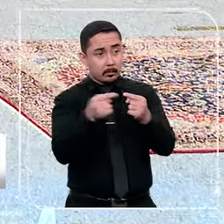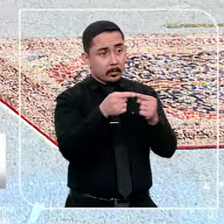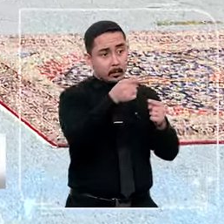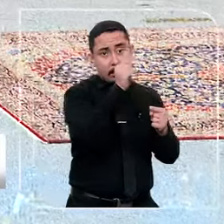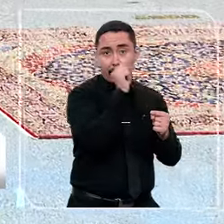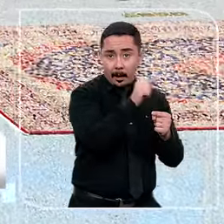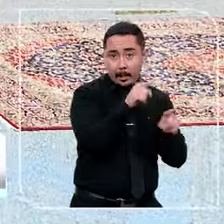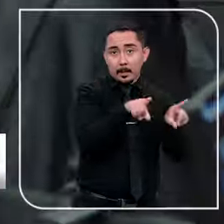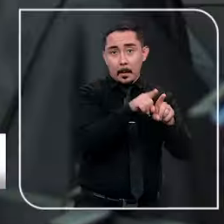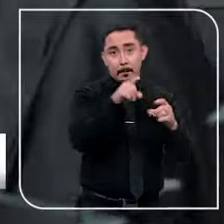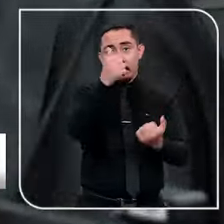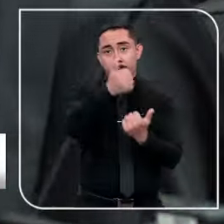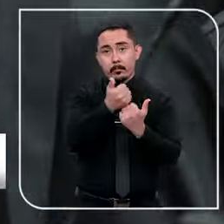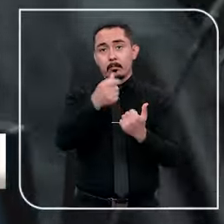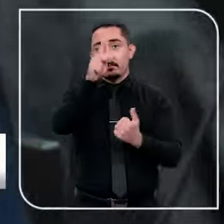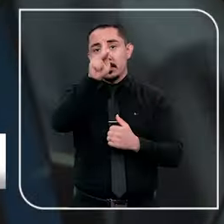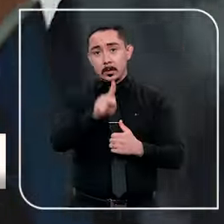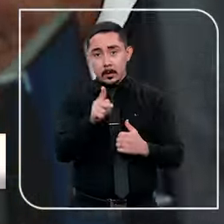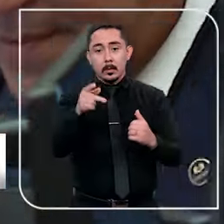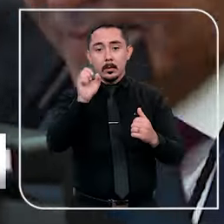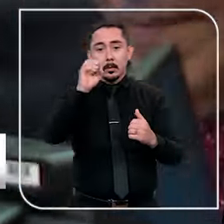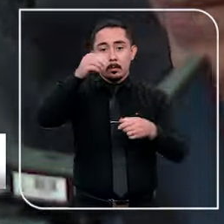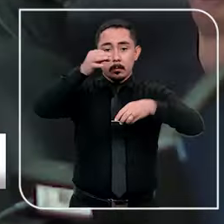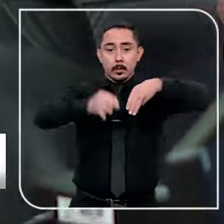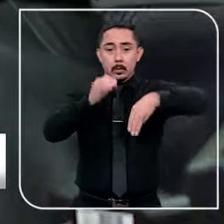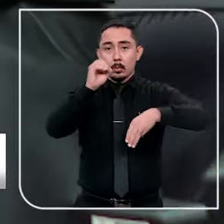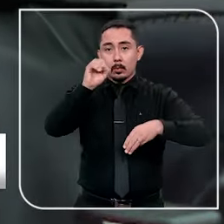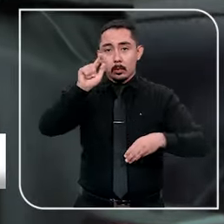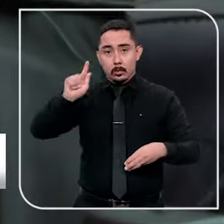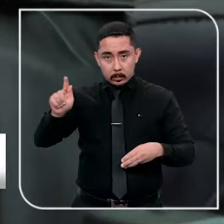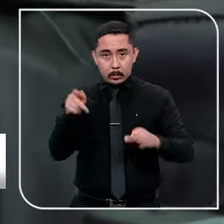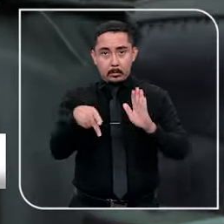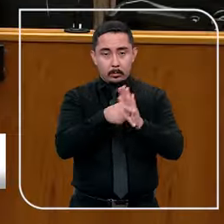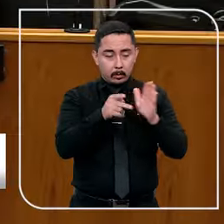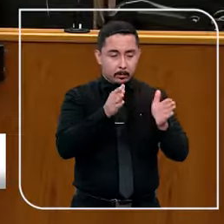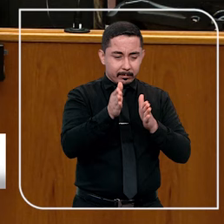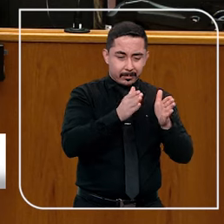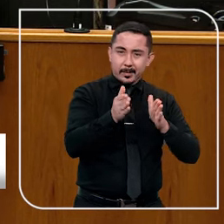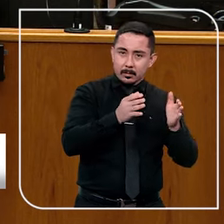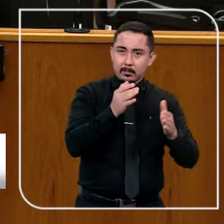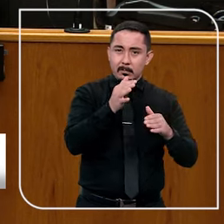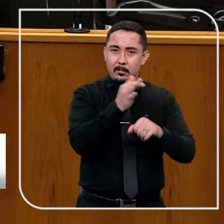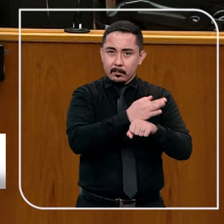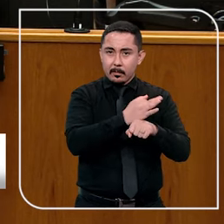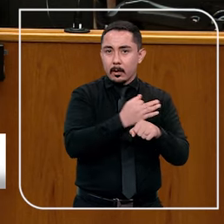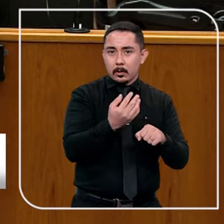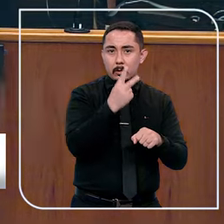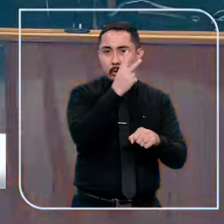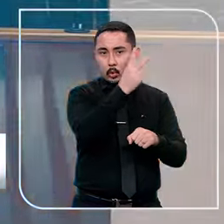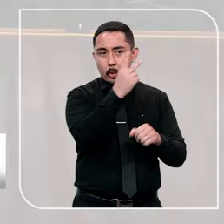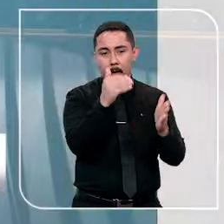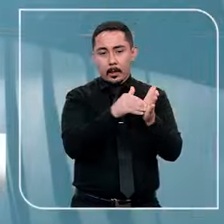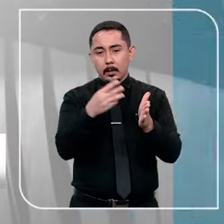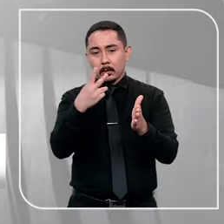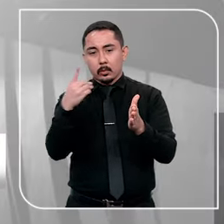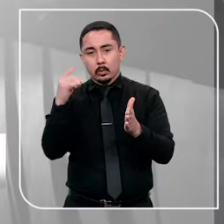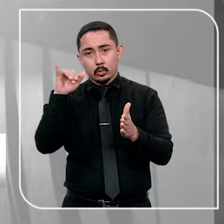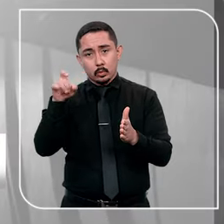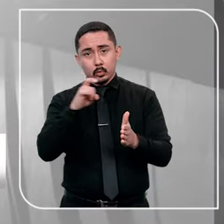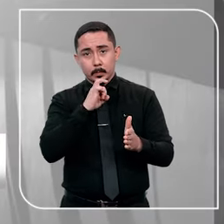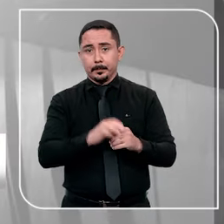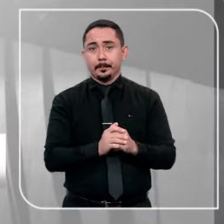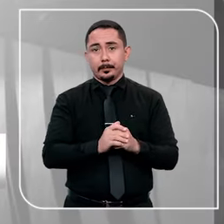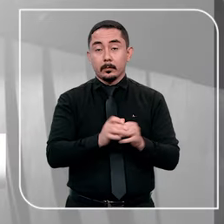apreciados por ela e pelo vice-presidente do STJ Ministro og Fernandes durante o plantão judiciário de 2 a 31 de